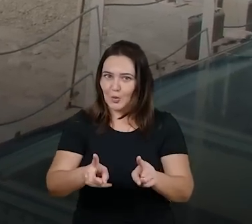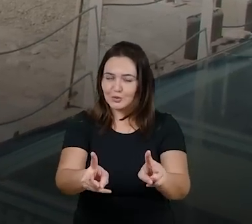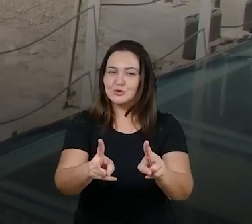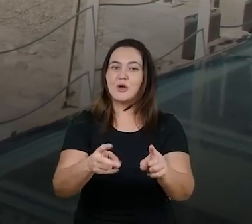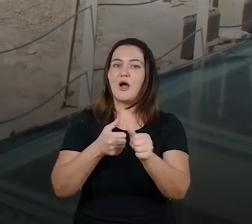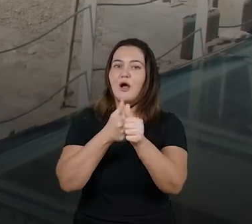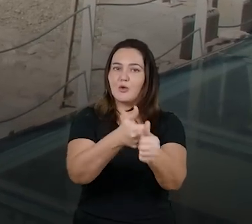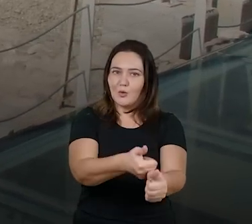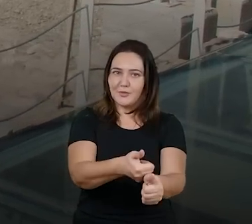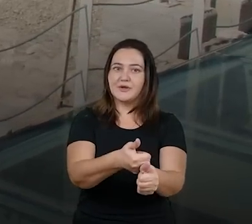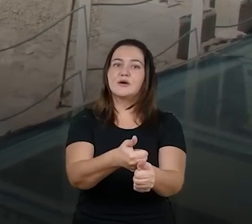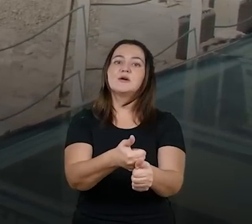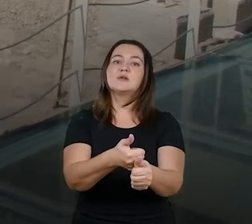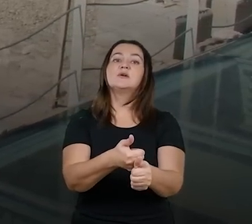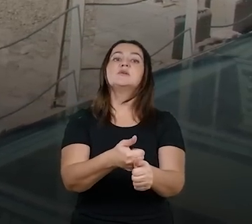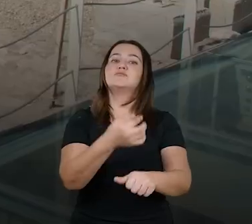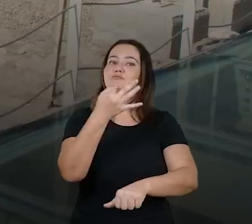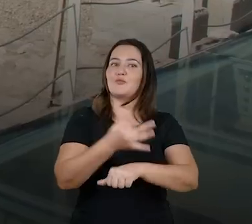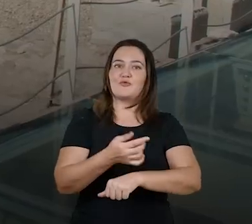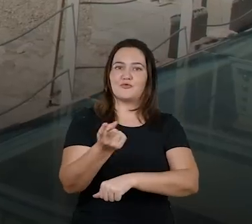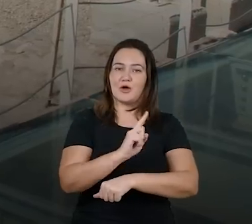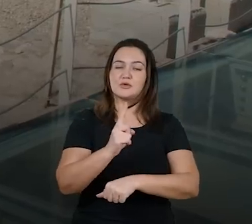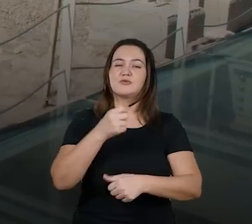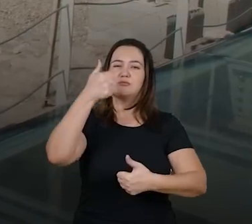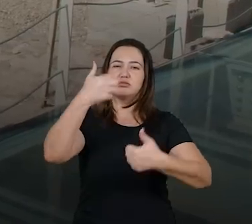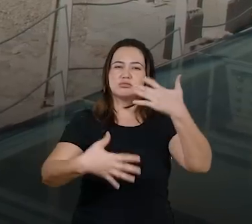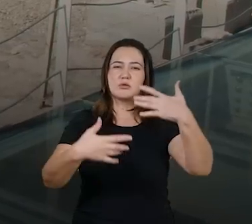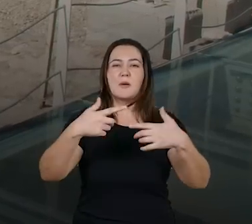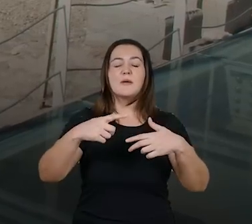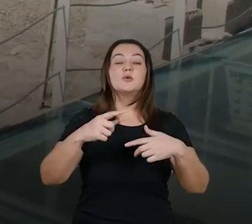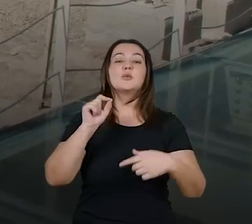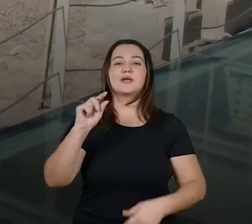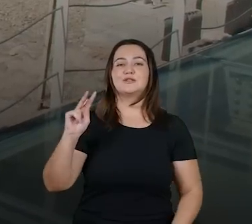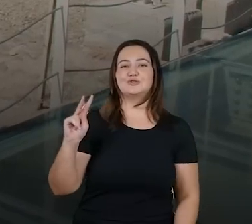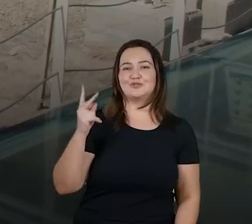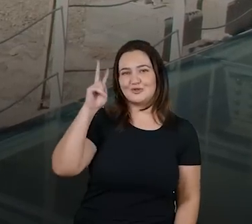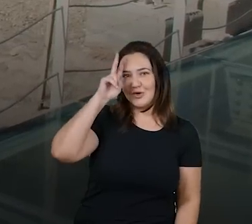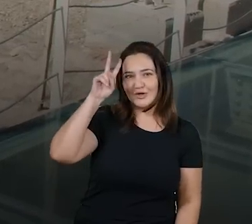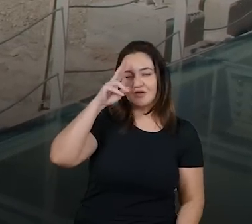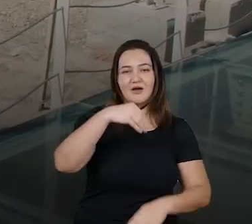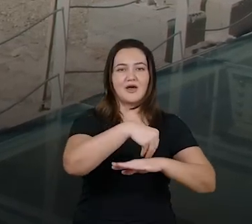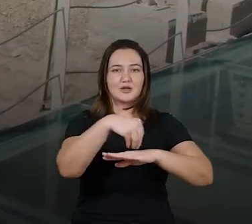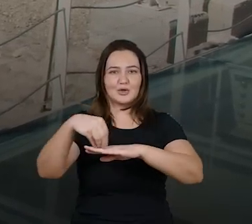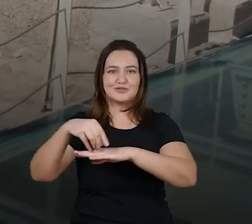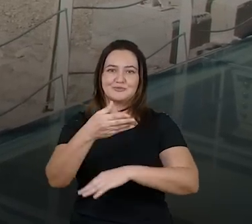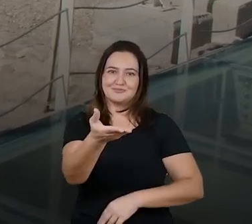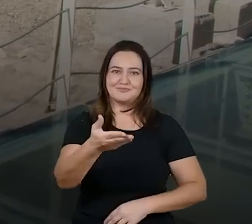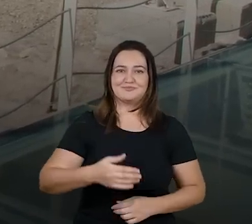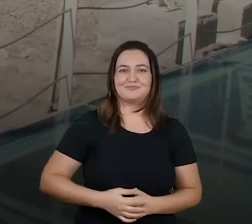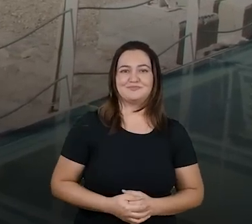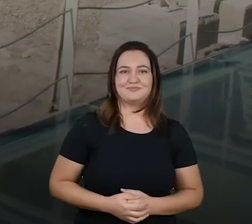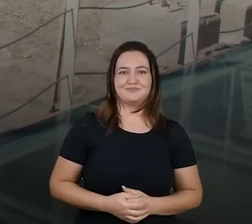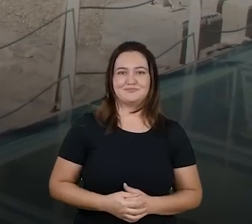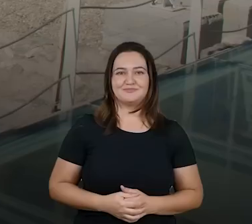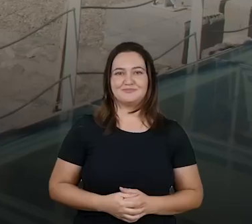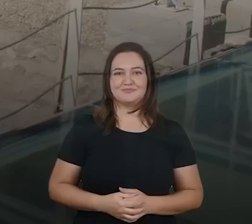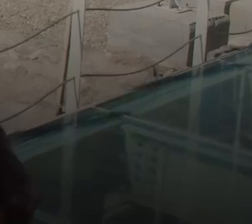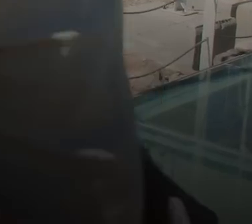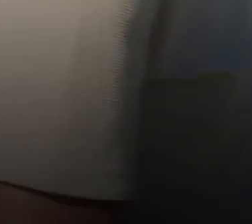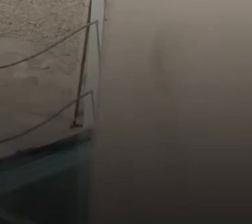porque nós vamos continuar aqui em Sardes para trazer mais informações da história e da arqueologia para você.